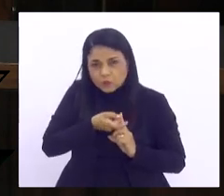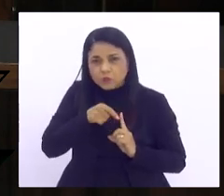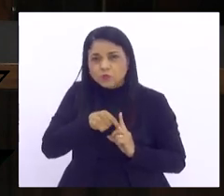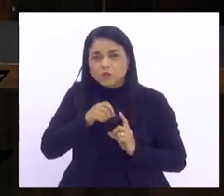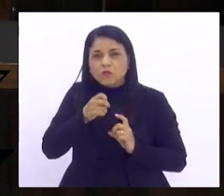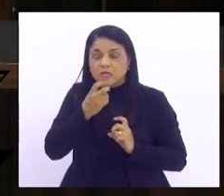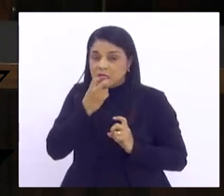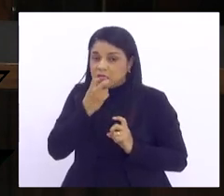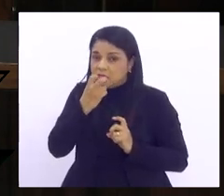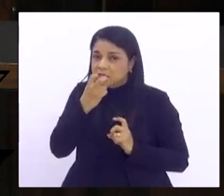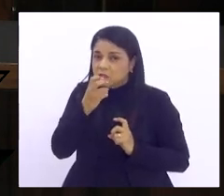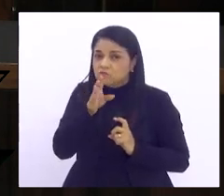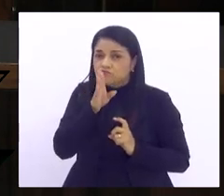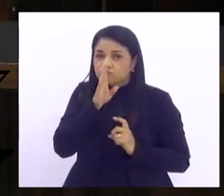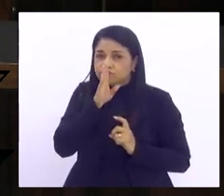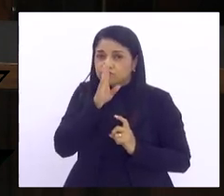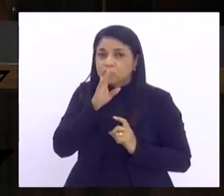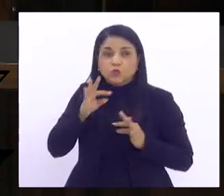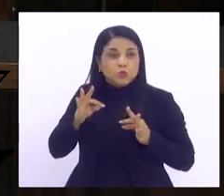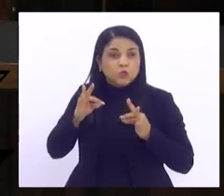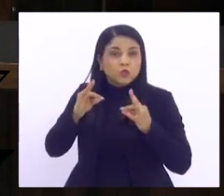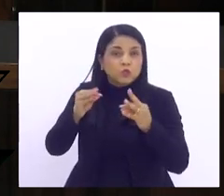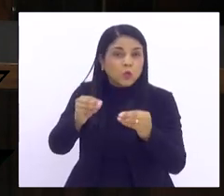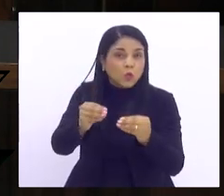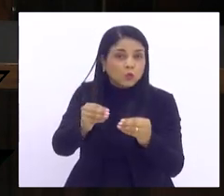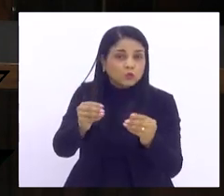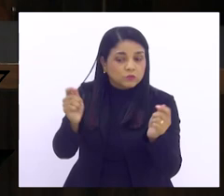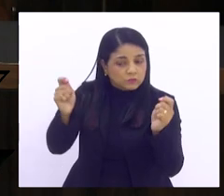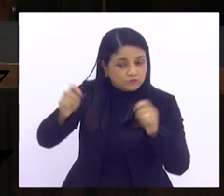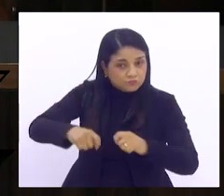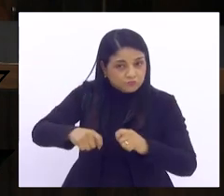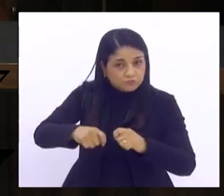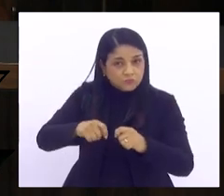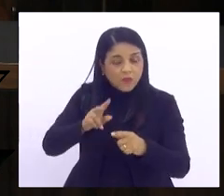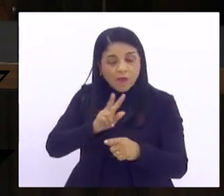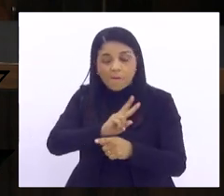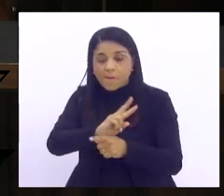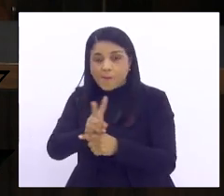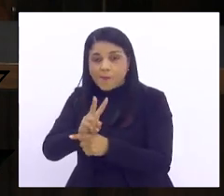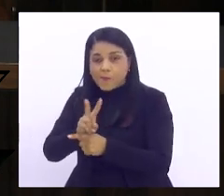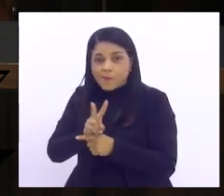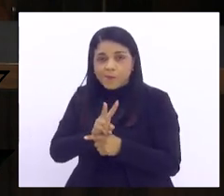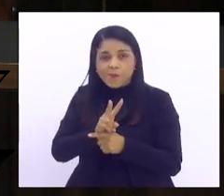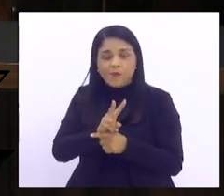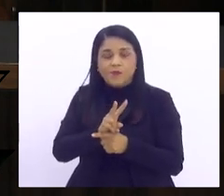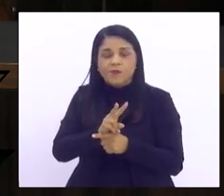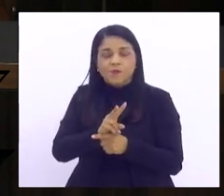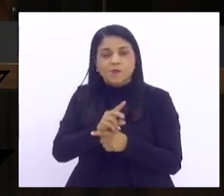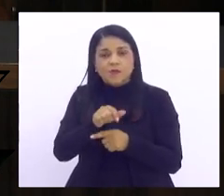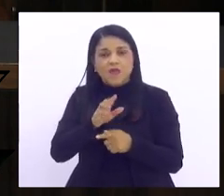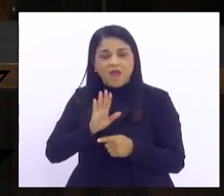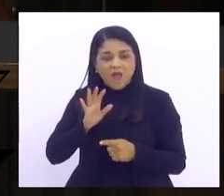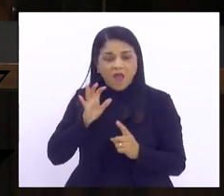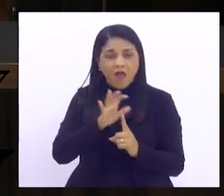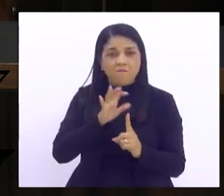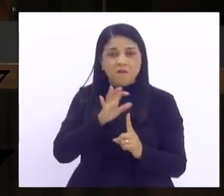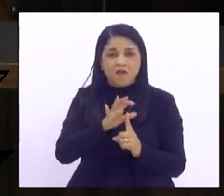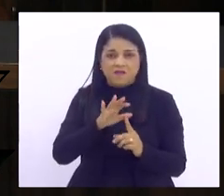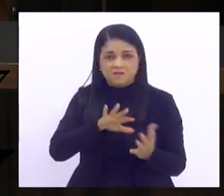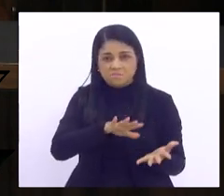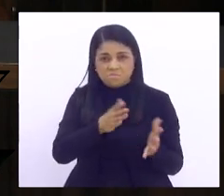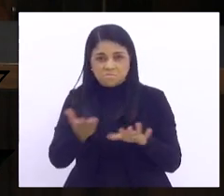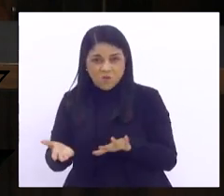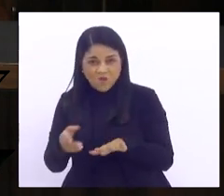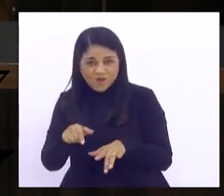grito silencioso seja ouvido por tantos que os colocam sob a ameaça de morte.